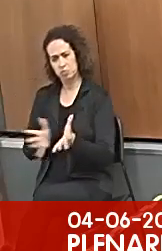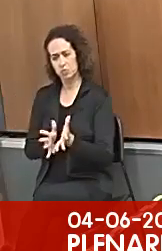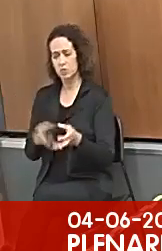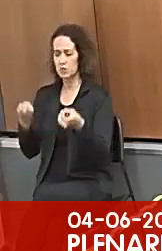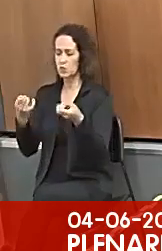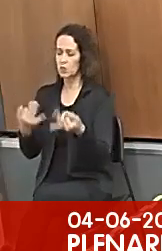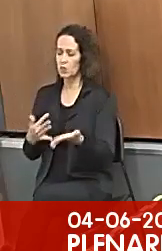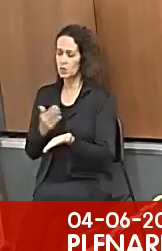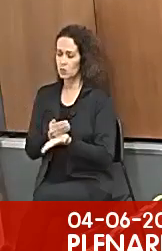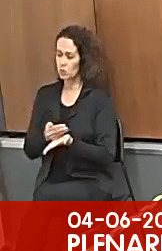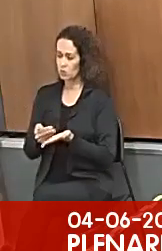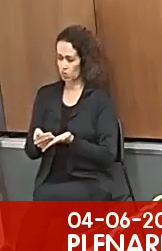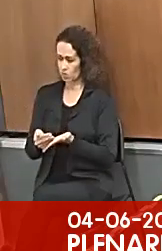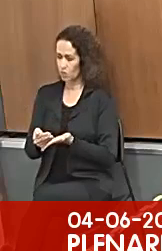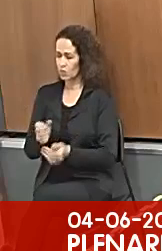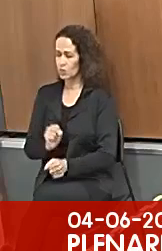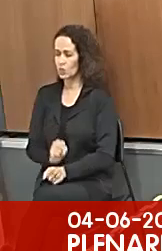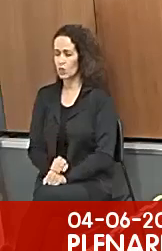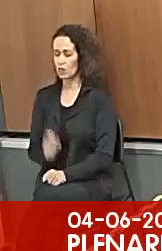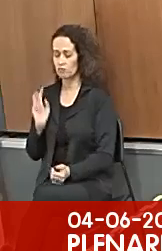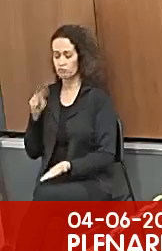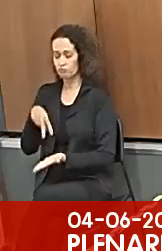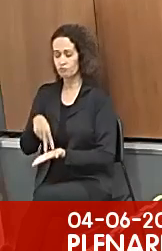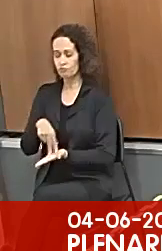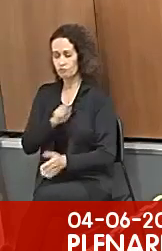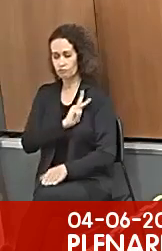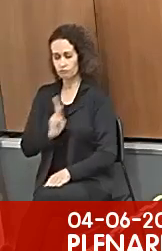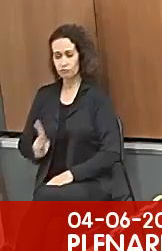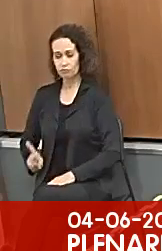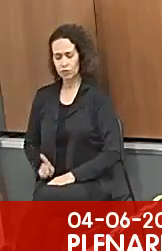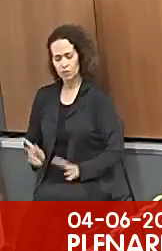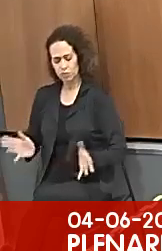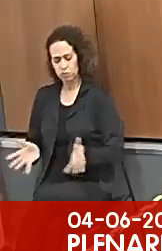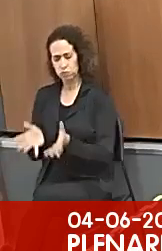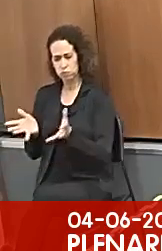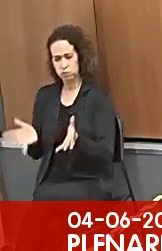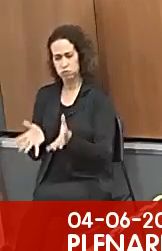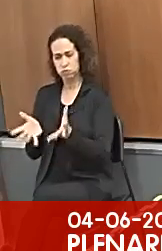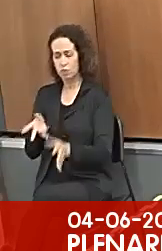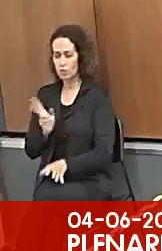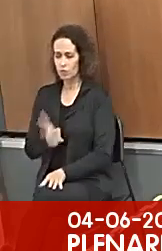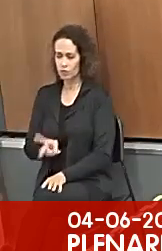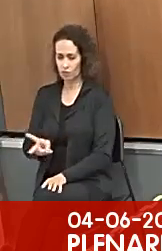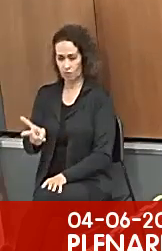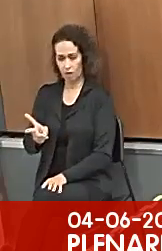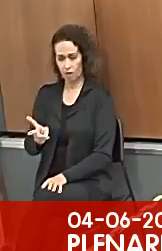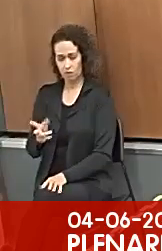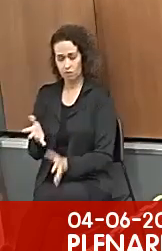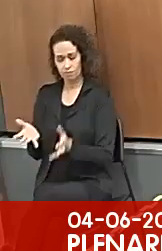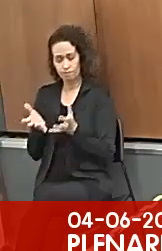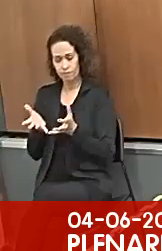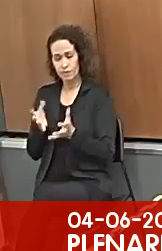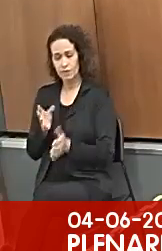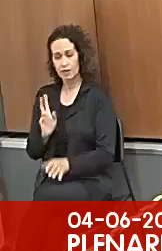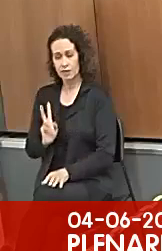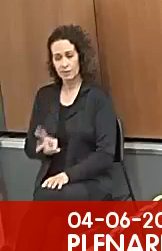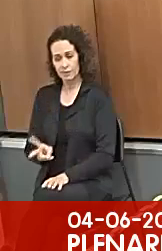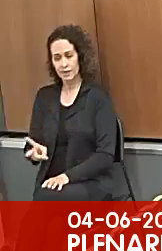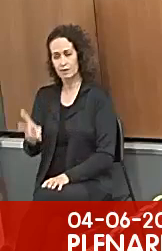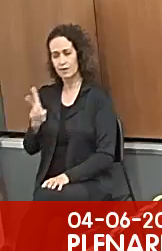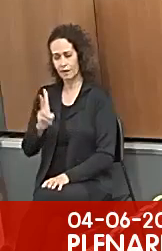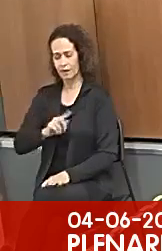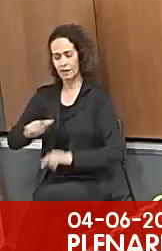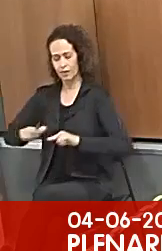início, quando tomei posse como presidente, que iríamos inspirar e dar continuidade, tentar dar continuidade